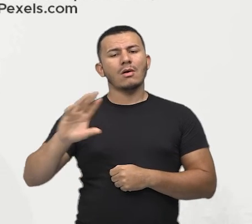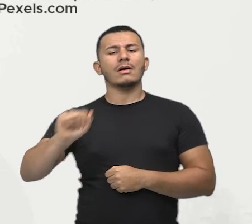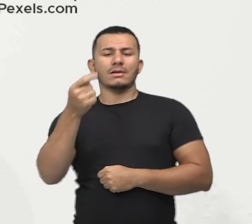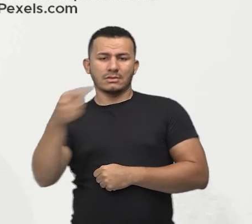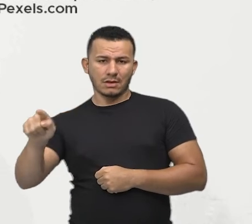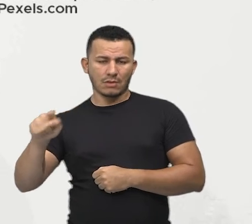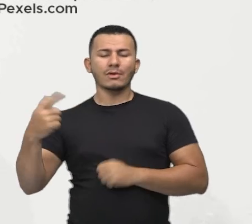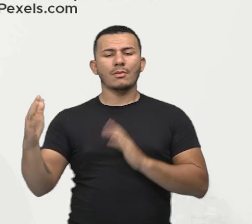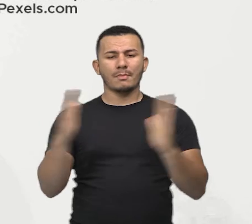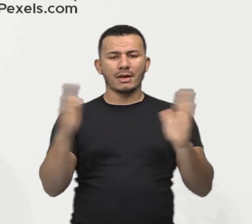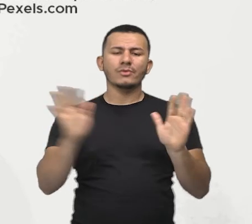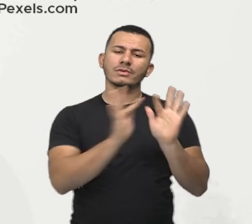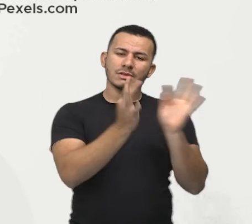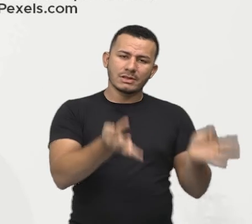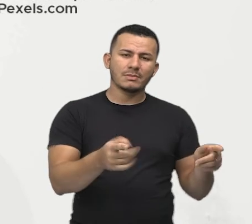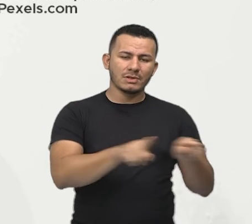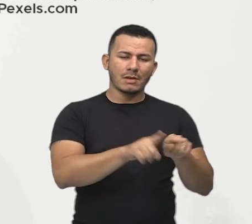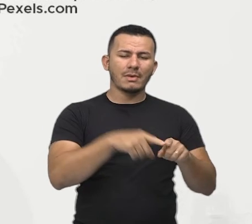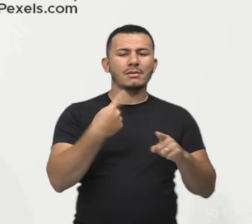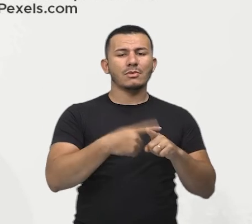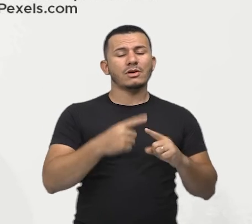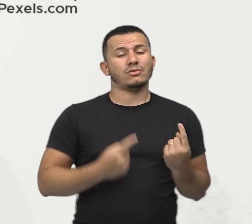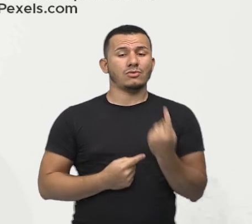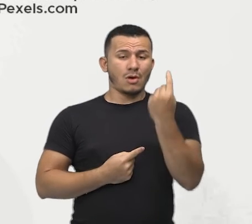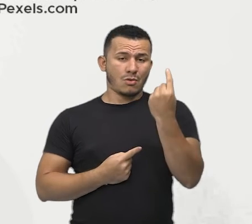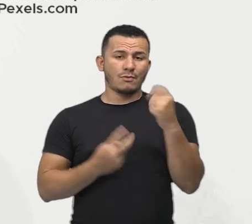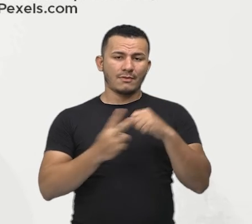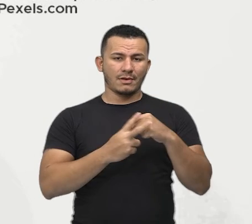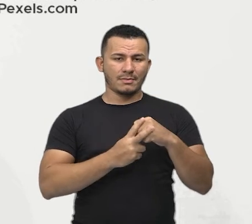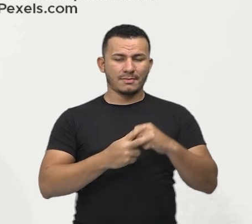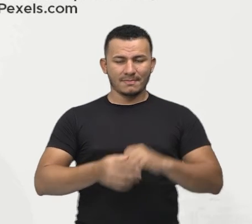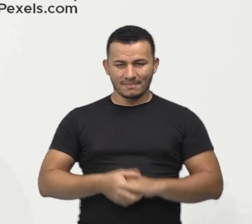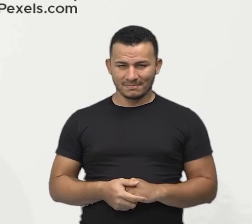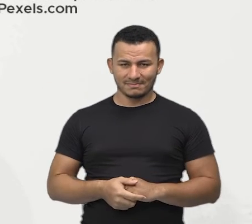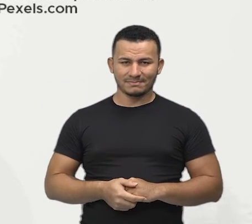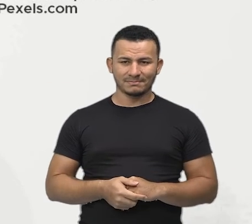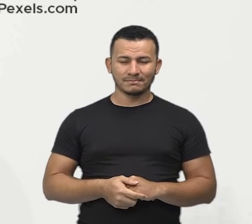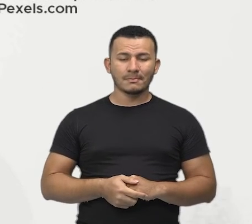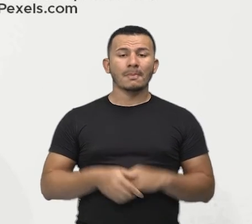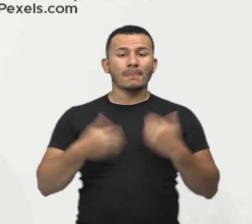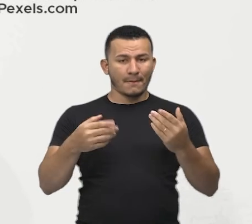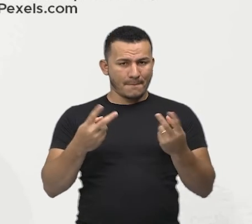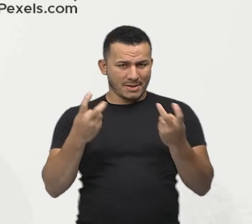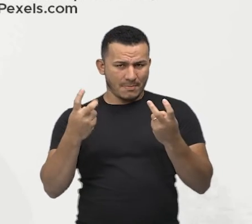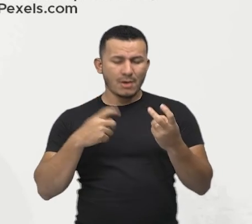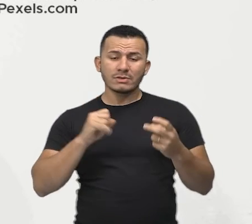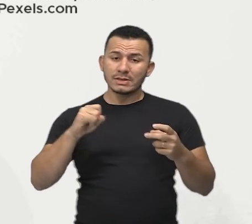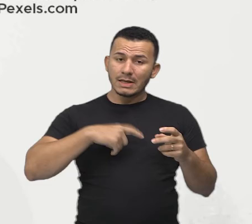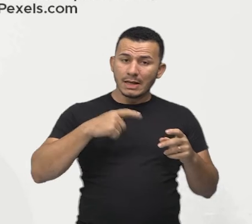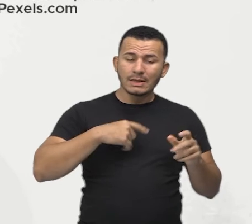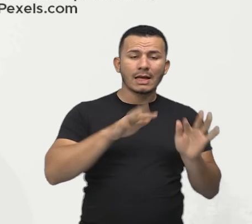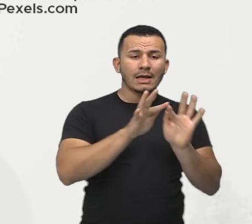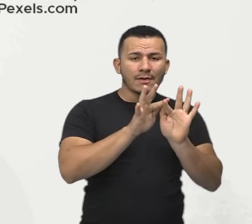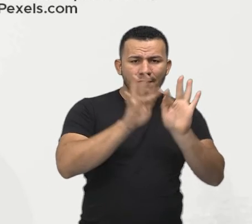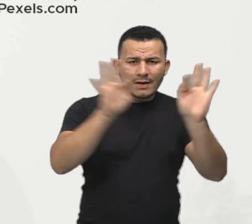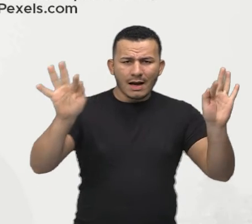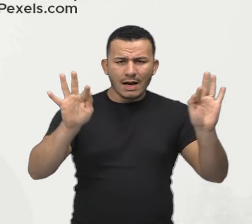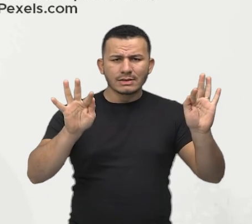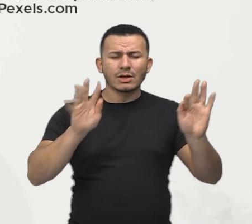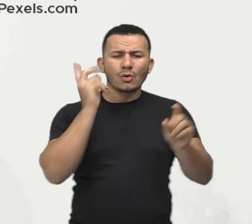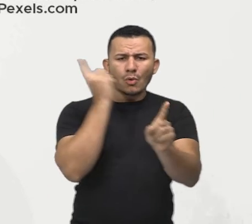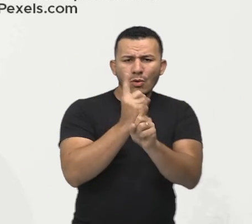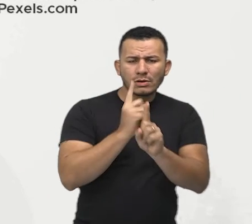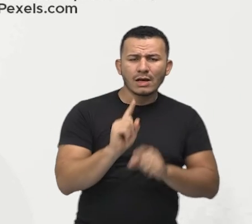já sei que meu período será simples, ok? Então, todo enunciado, período, quando ele possui só